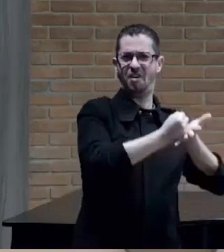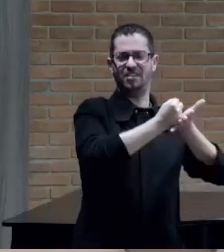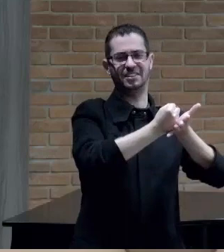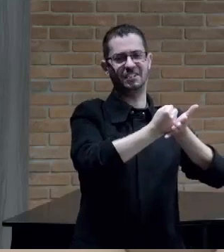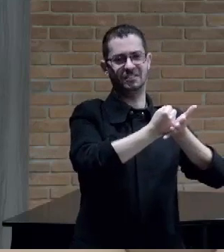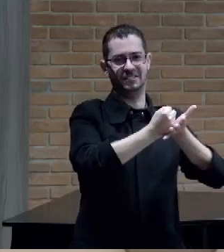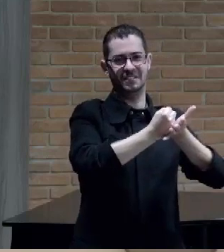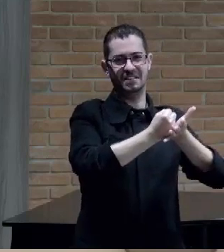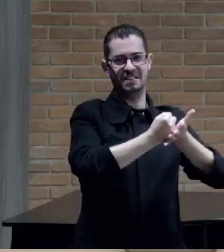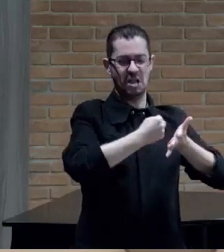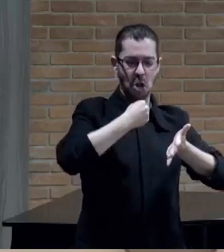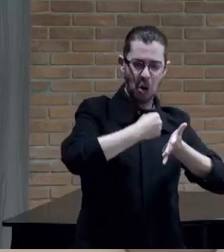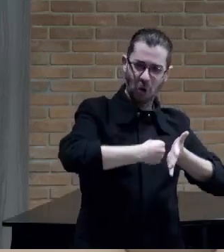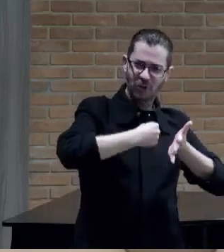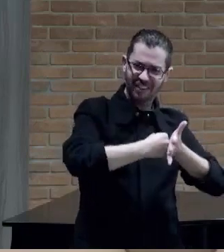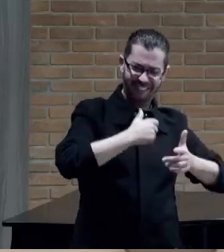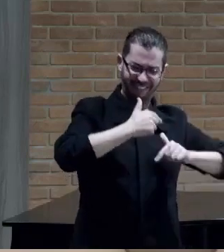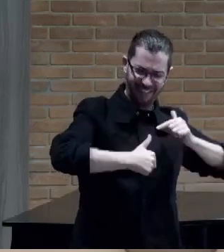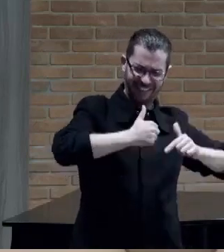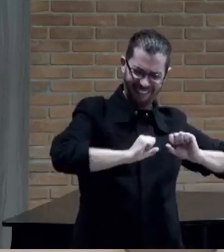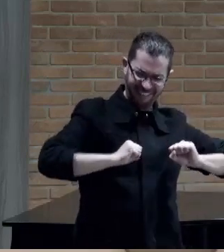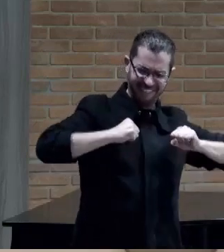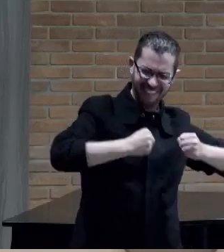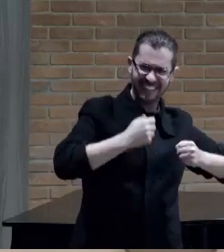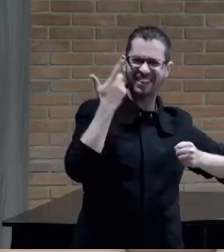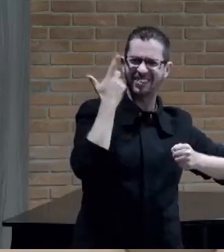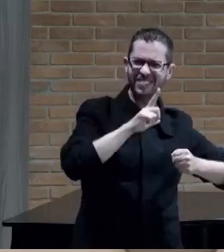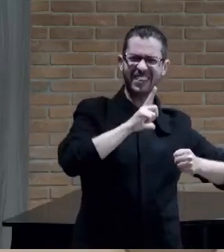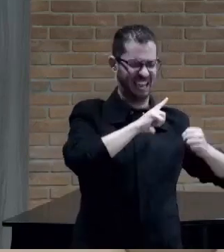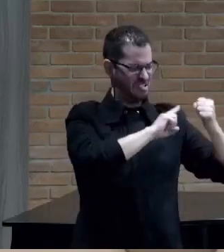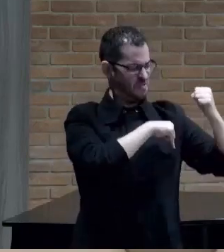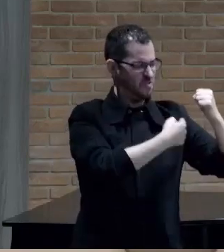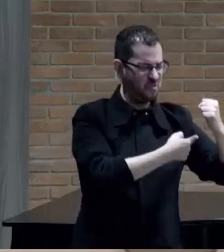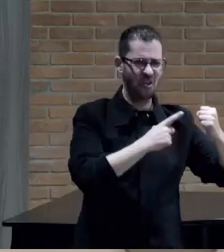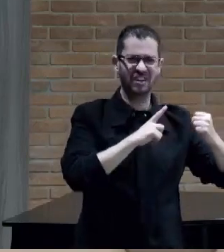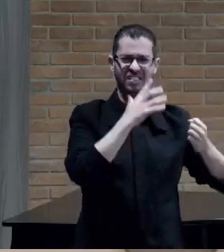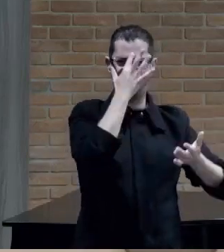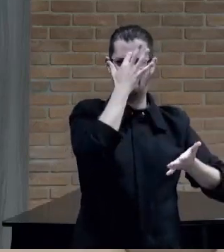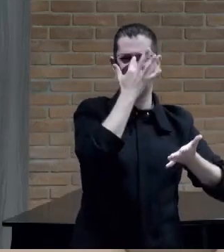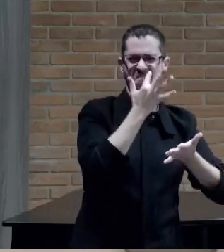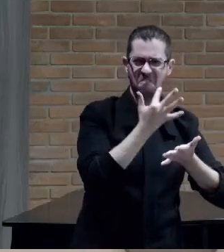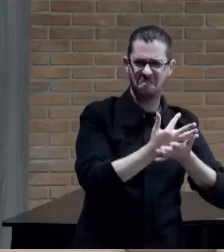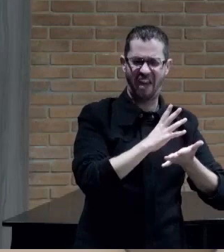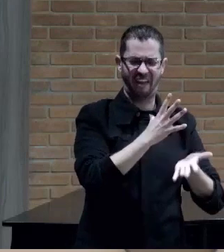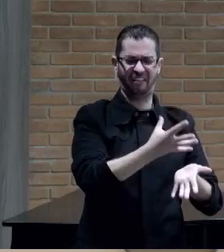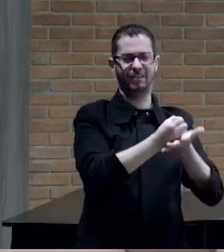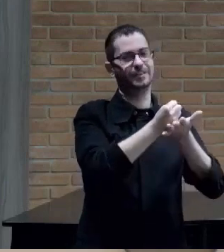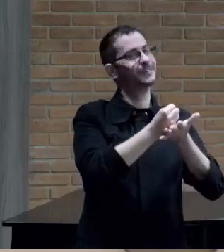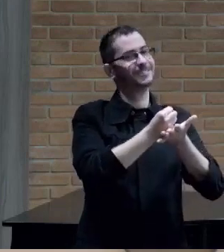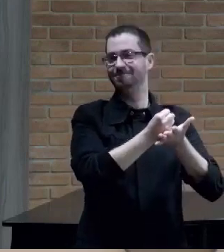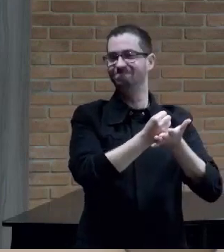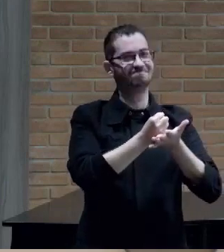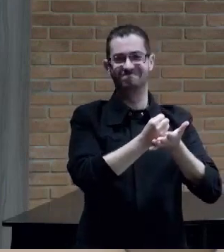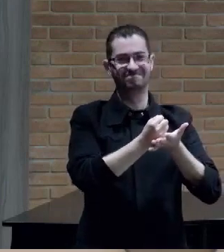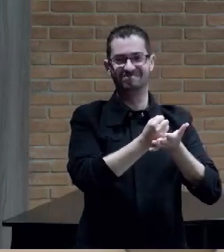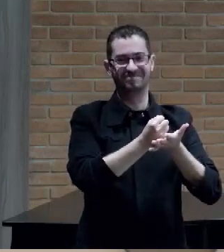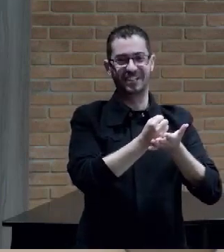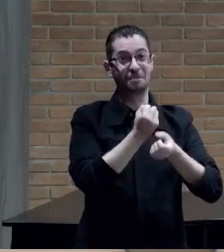de Deus está operando no Evangelho, inclusive dando fé ao